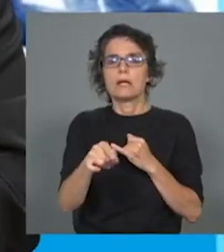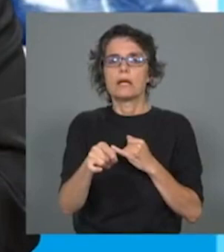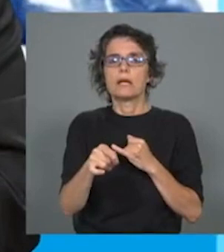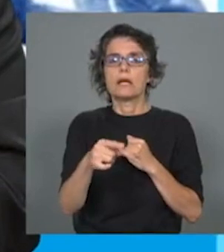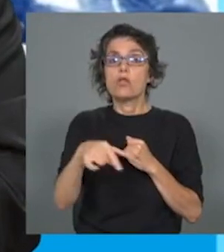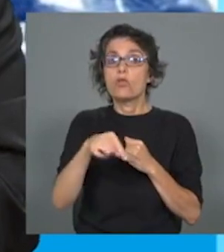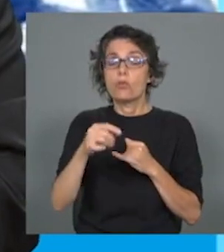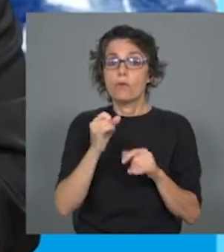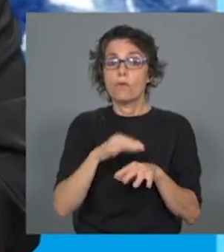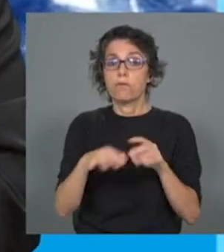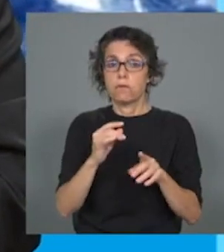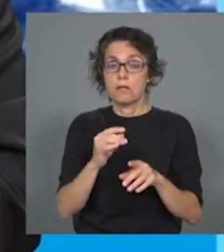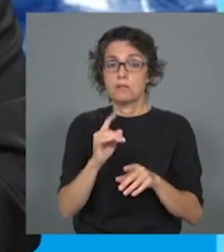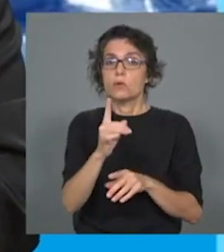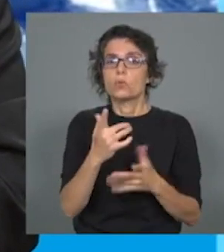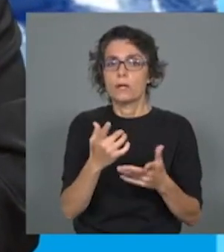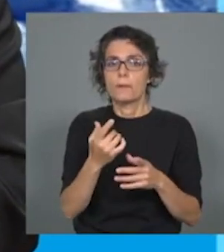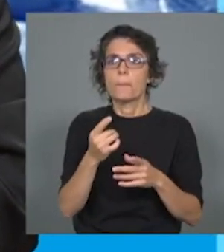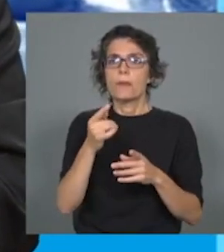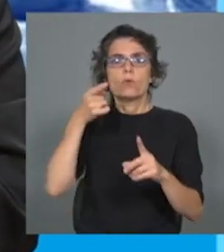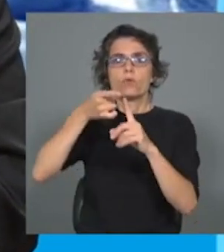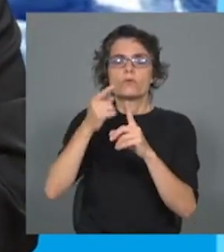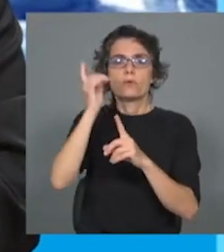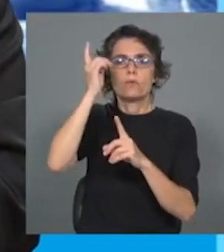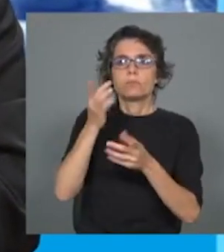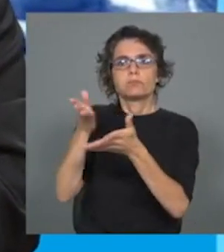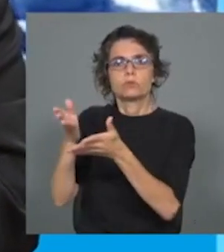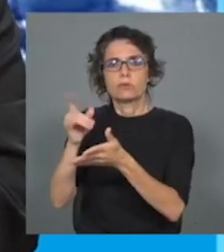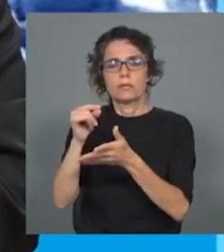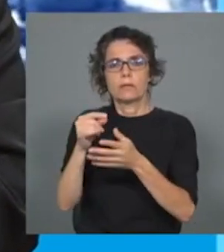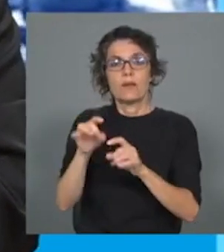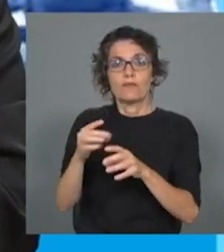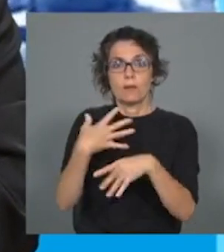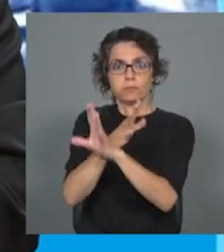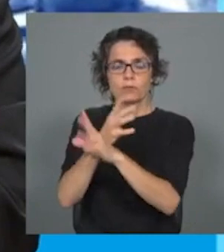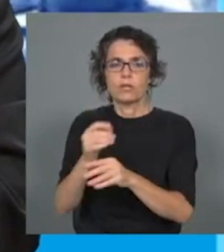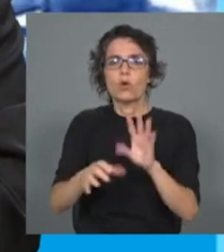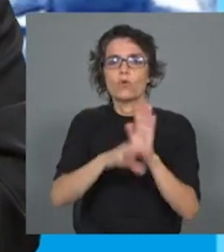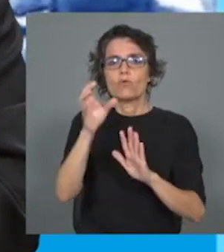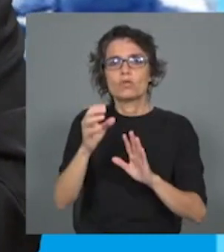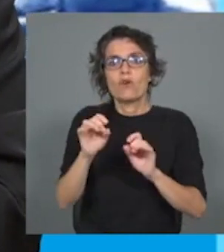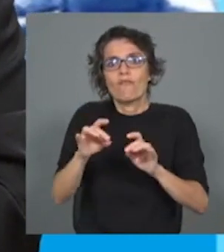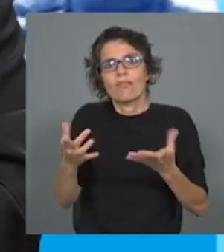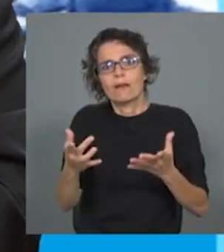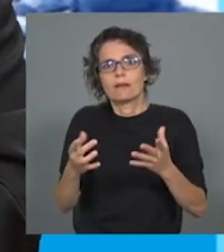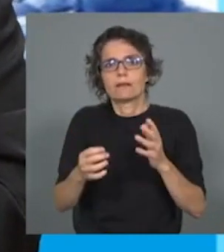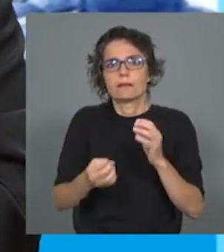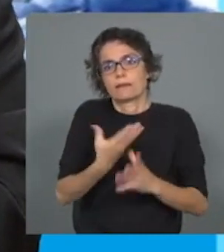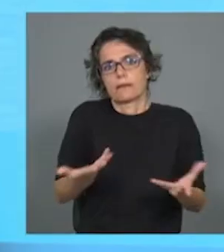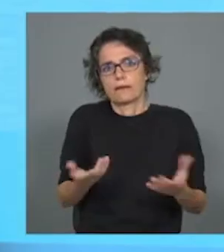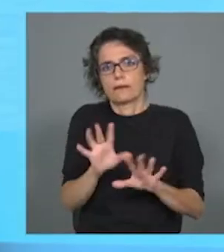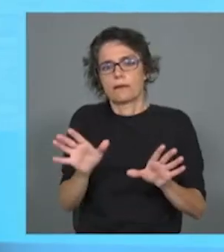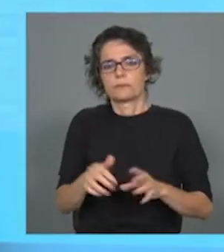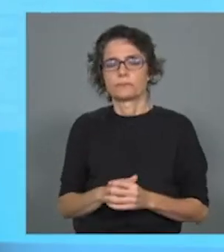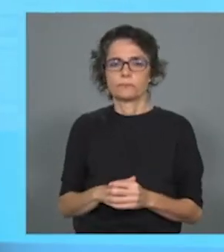que nós podemos fazer para ajudar os bombeiros e para combater os incêndios é não criar condições para que eles aconteçam. Isso nesta fase em